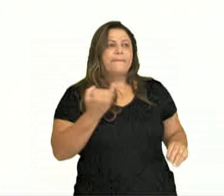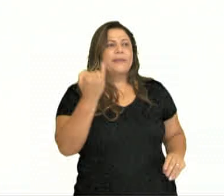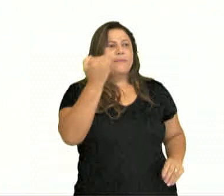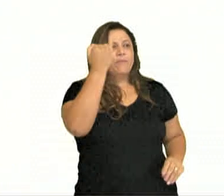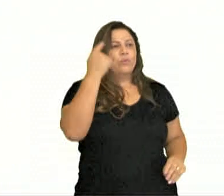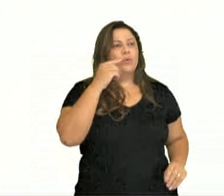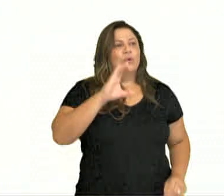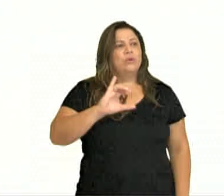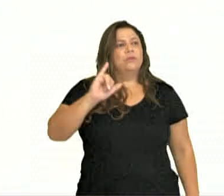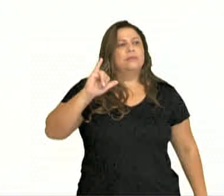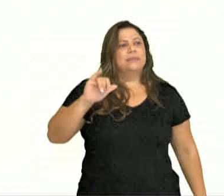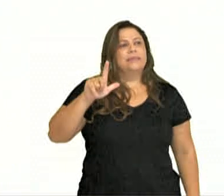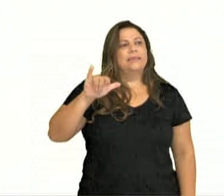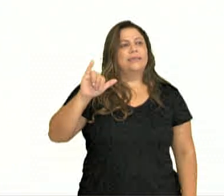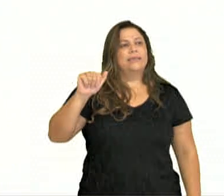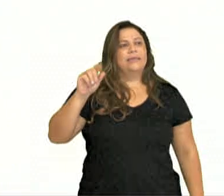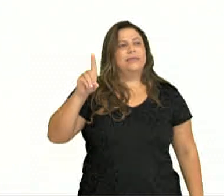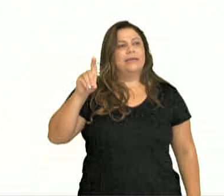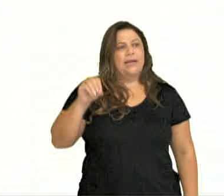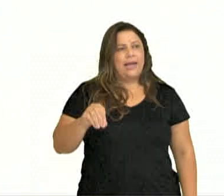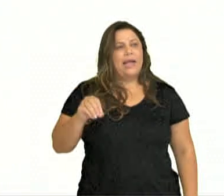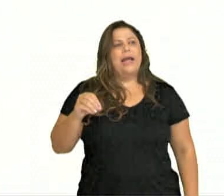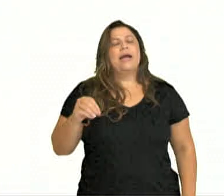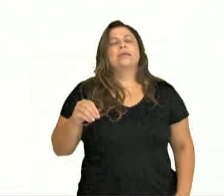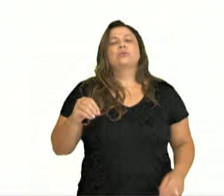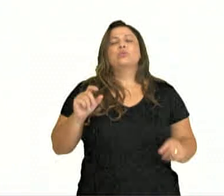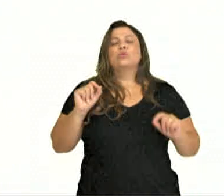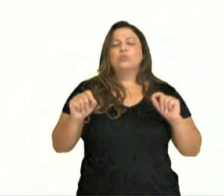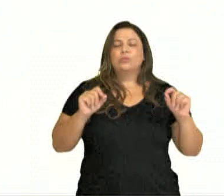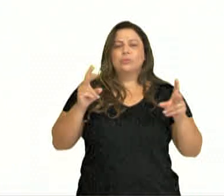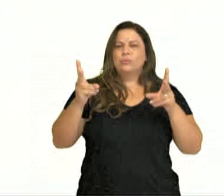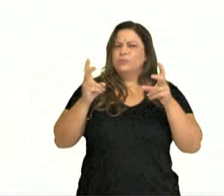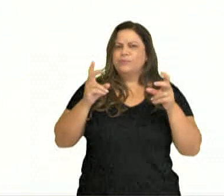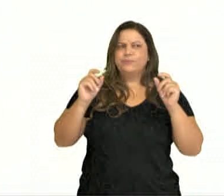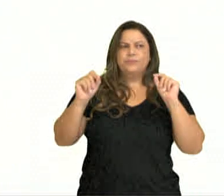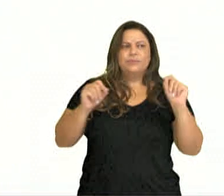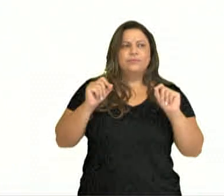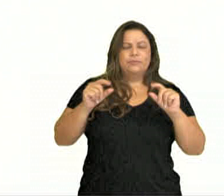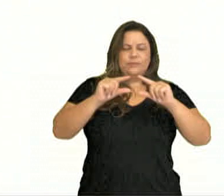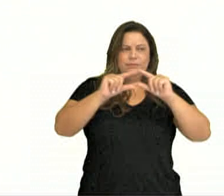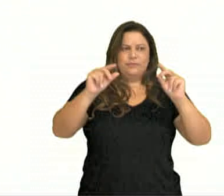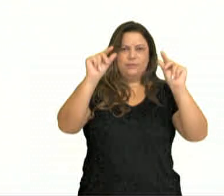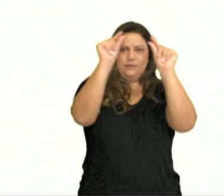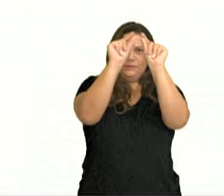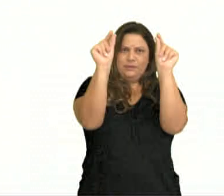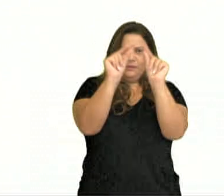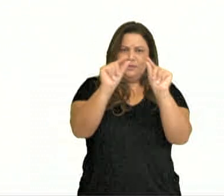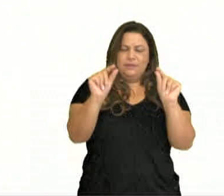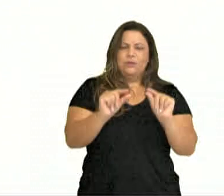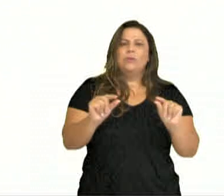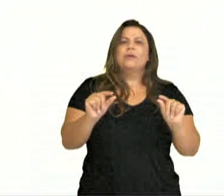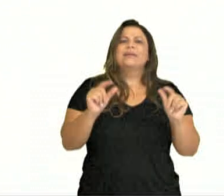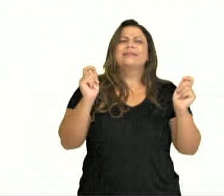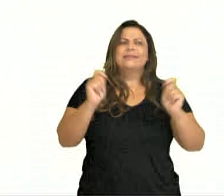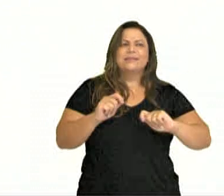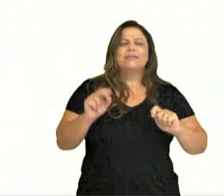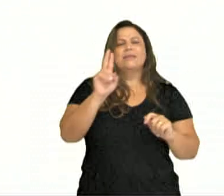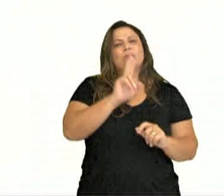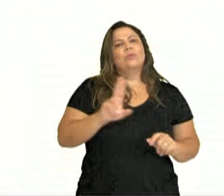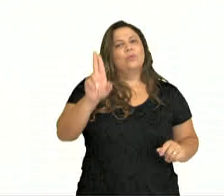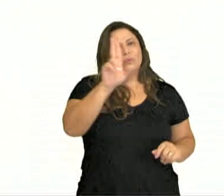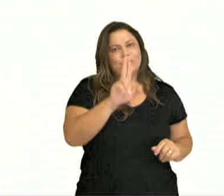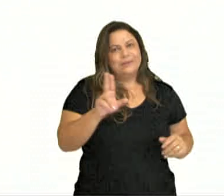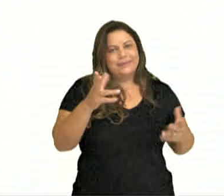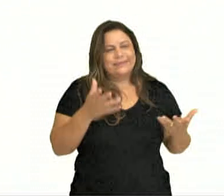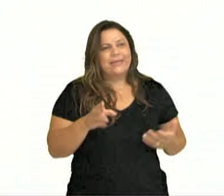interessante, que são os ciliados, do gênero Paramécio. Esse organismo aqui, que é nessa imagem, eles são utilizados